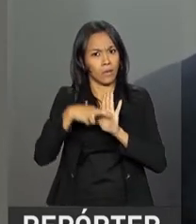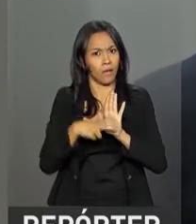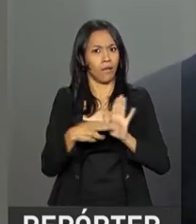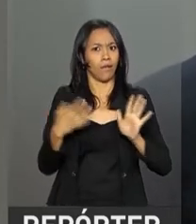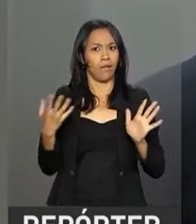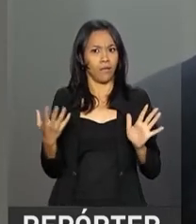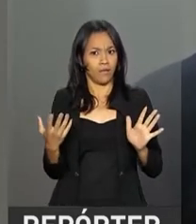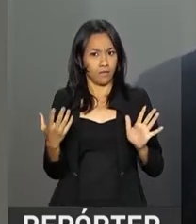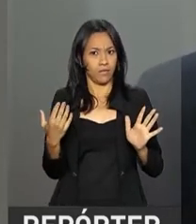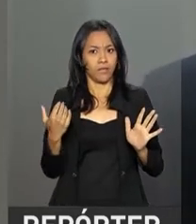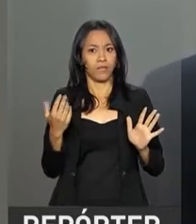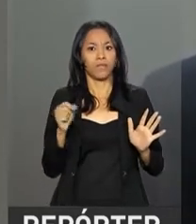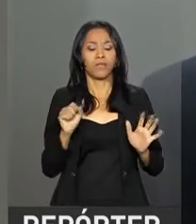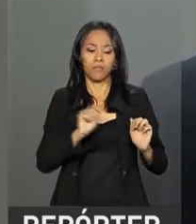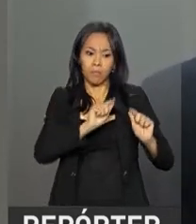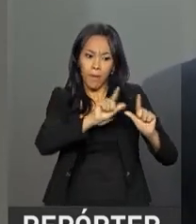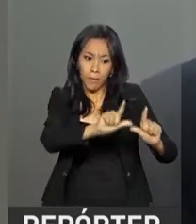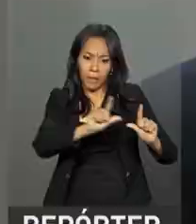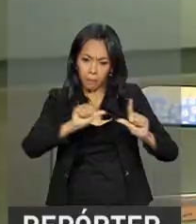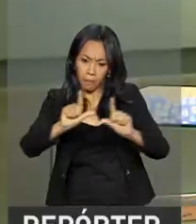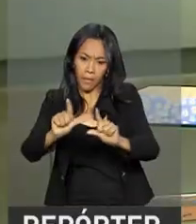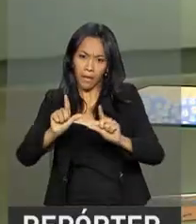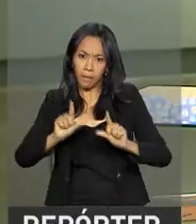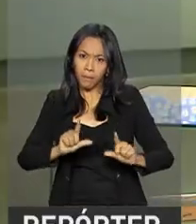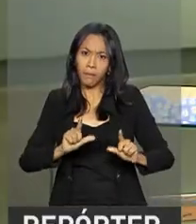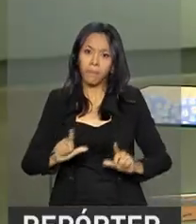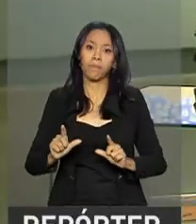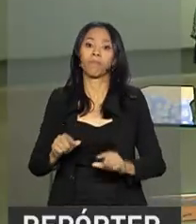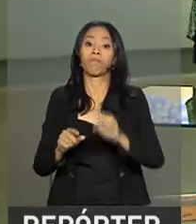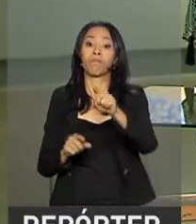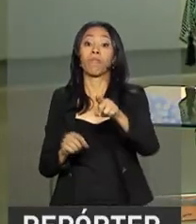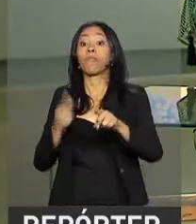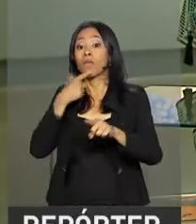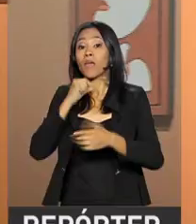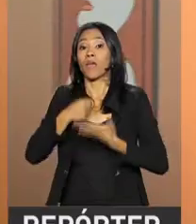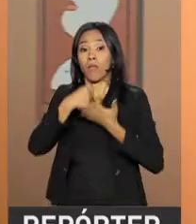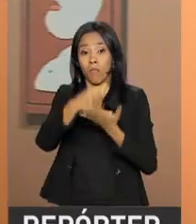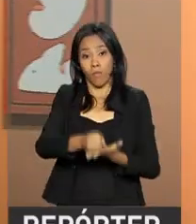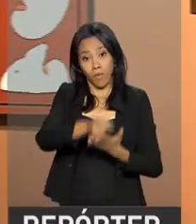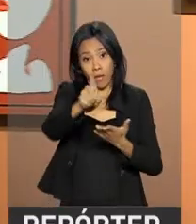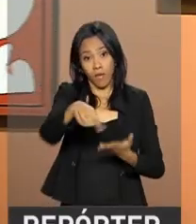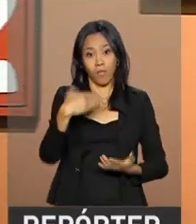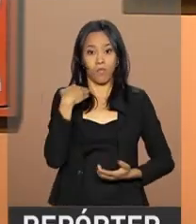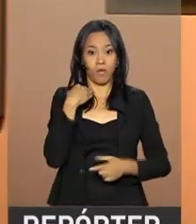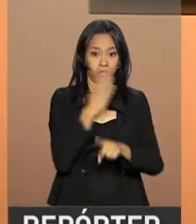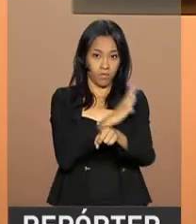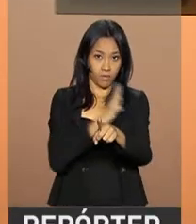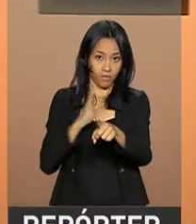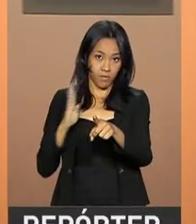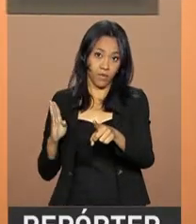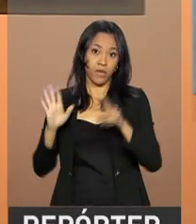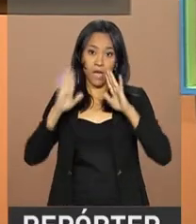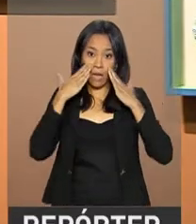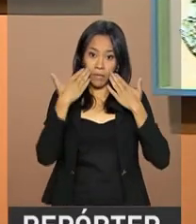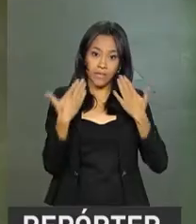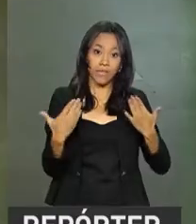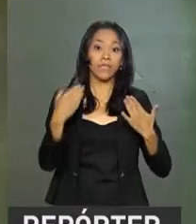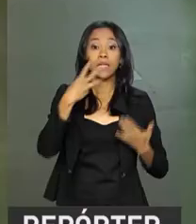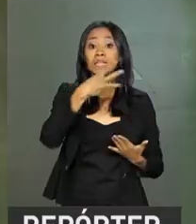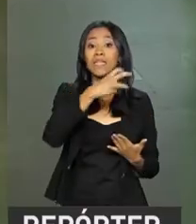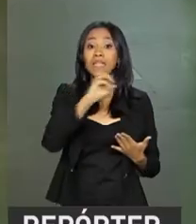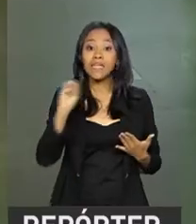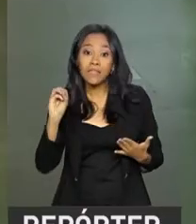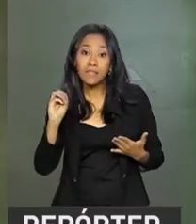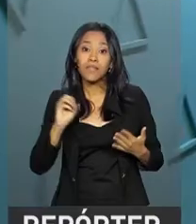dos murais do ato do que neste caso patrocinada pelo banco do brasil a exposição apresenta 300 obras que